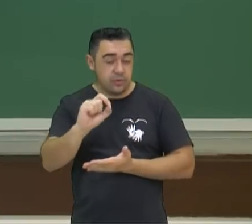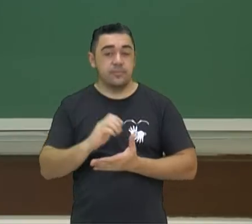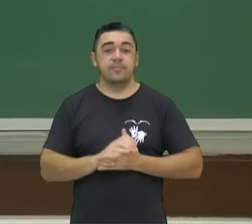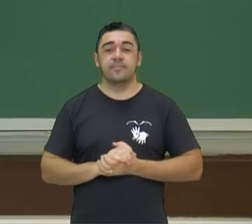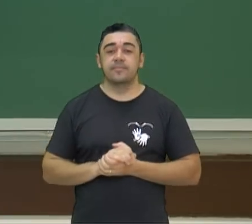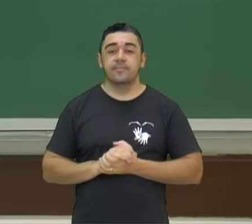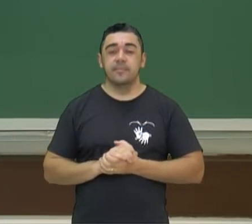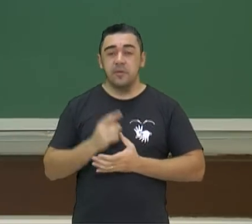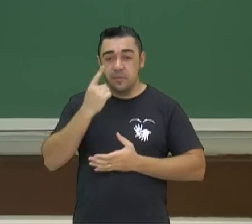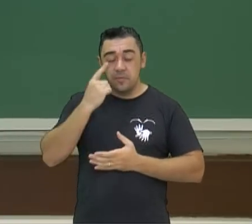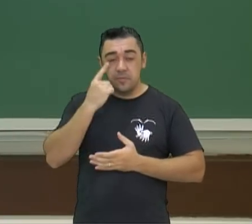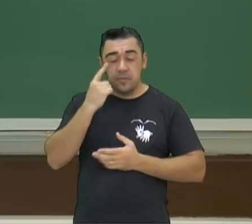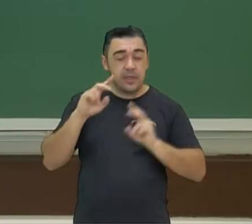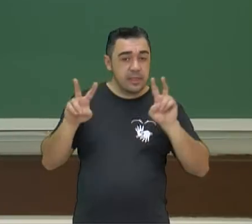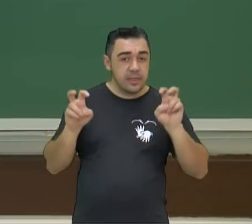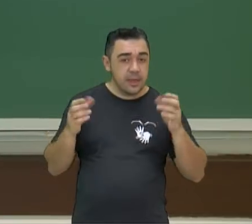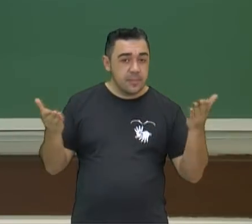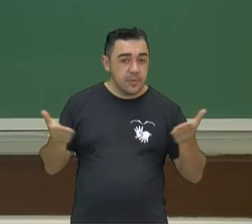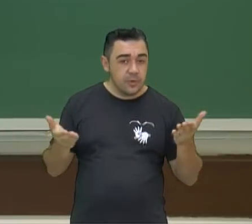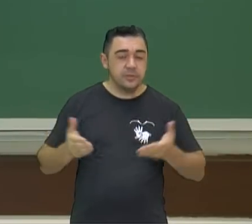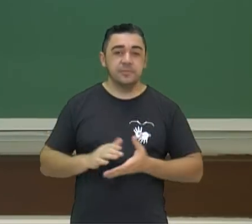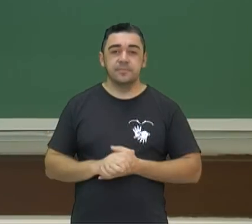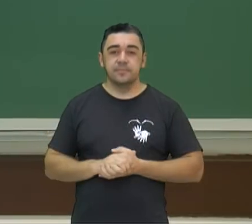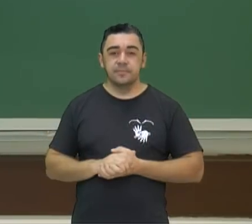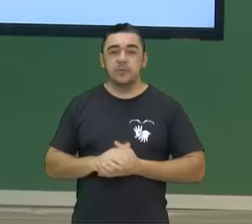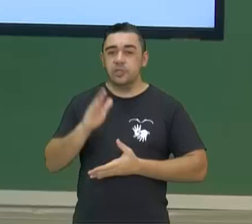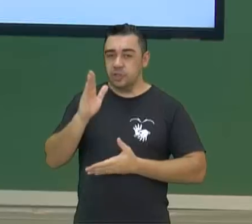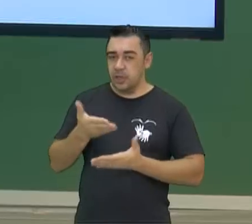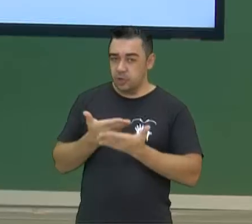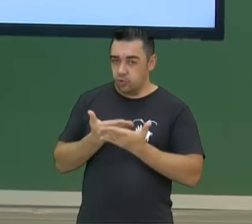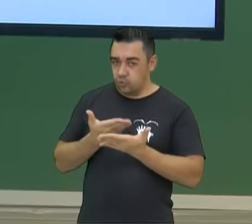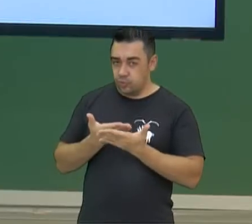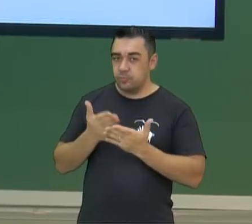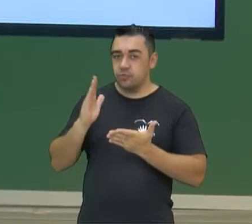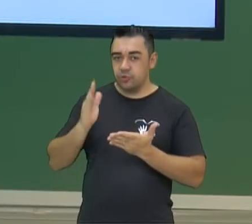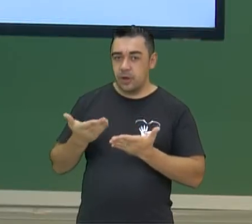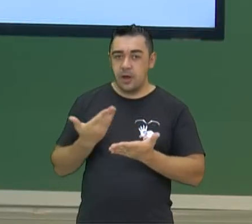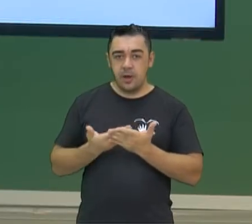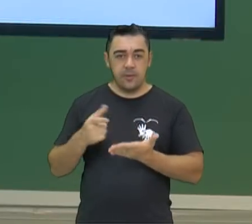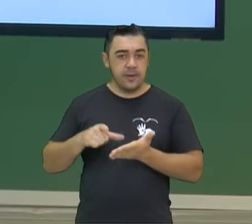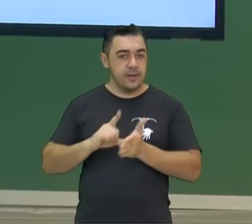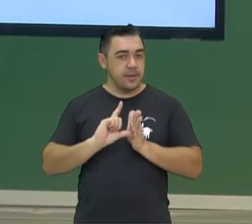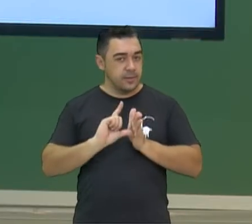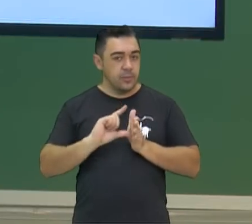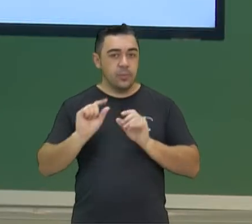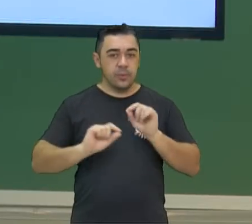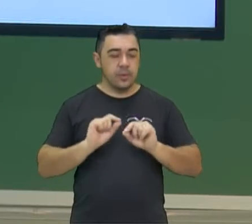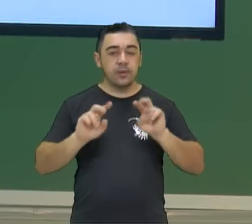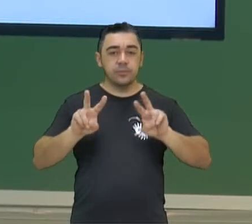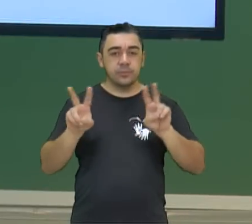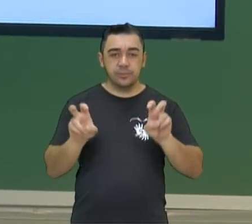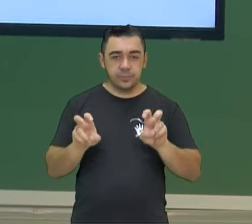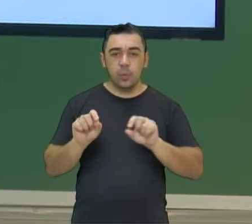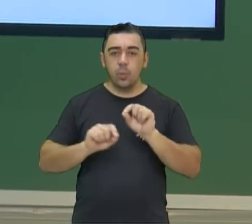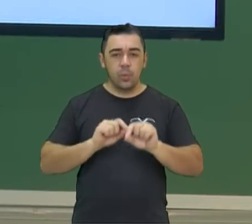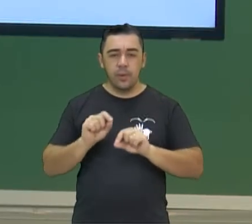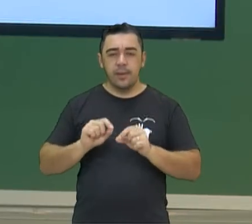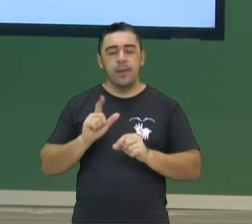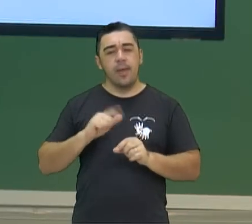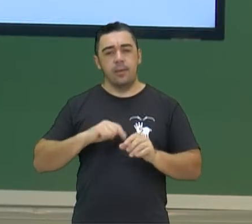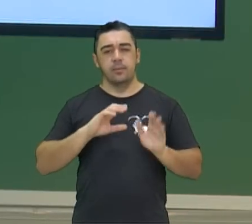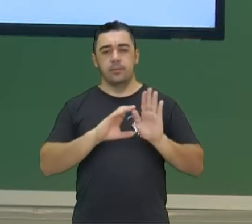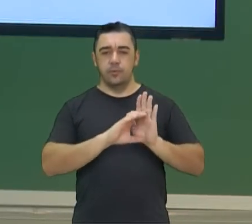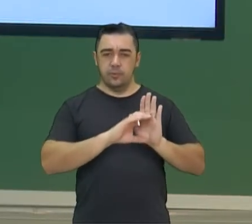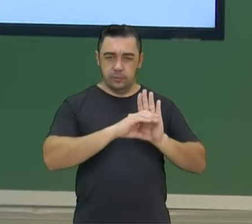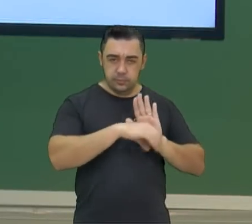que tema nós teremos hoje. Já estudamos um pouco na aula anterior sobre a questão dos conceitos,